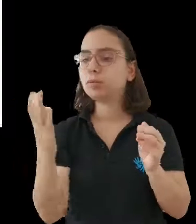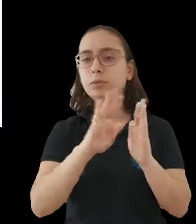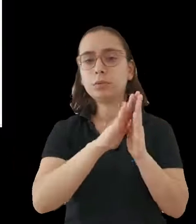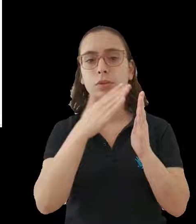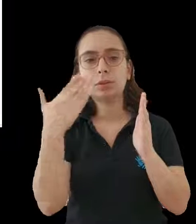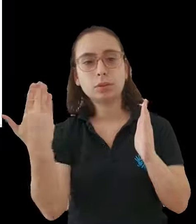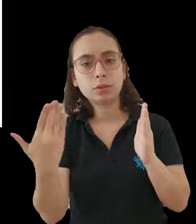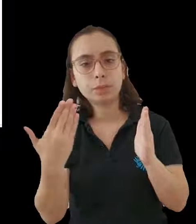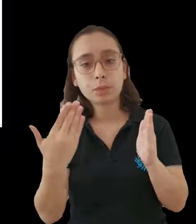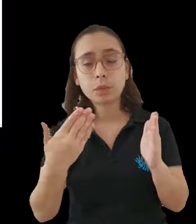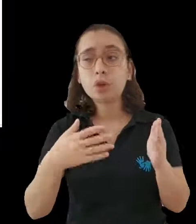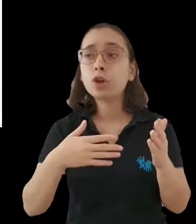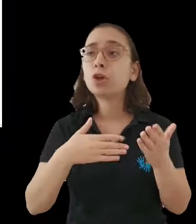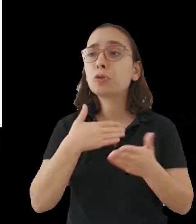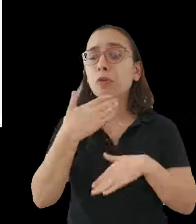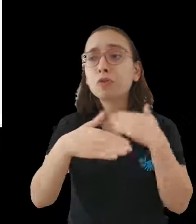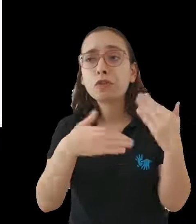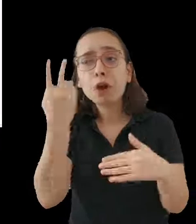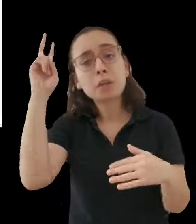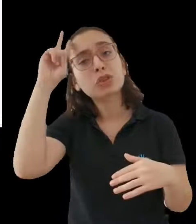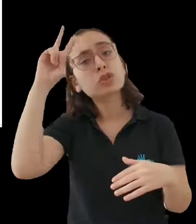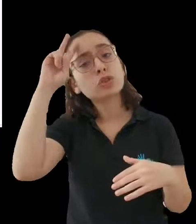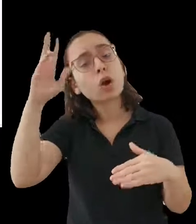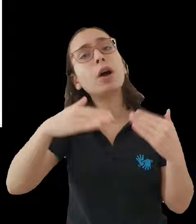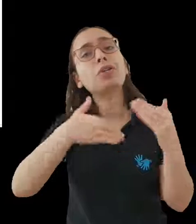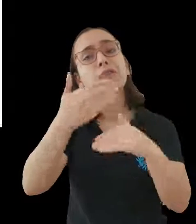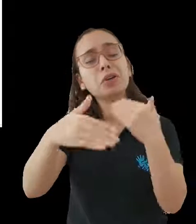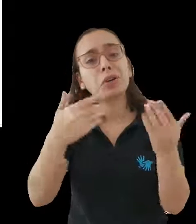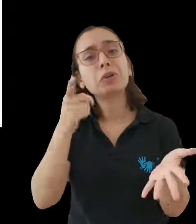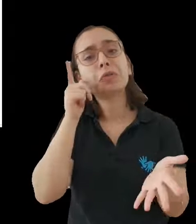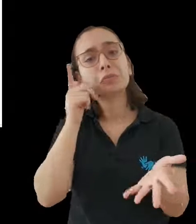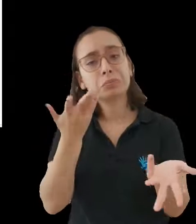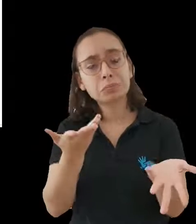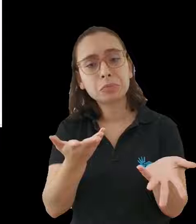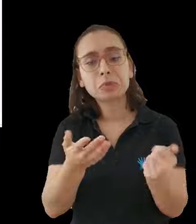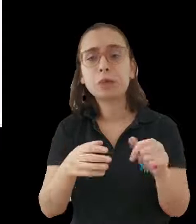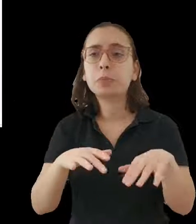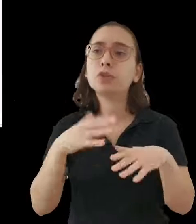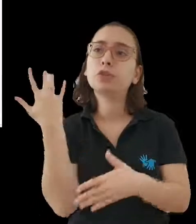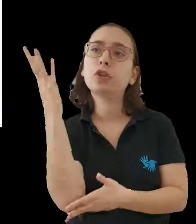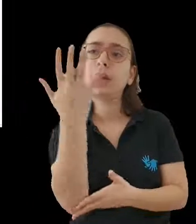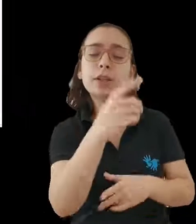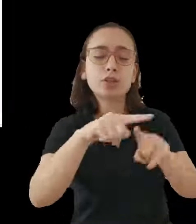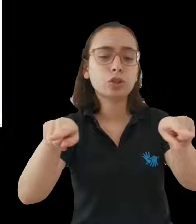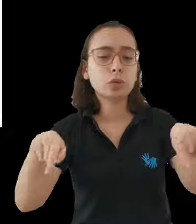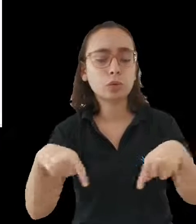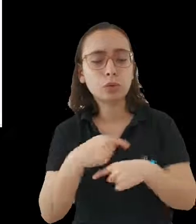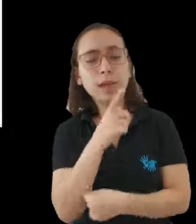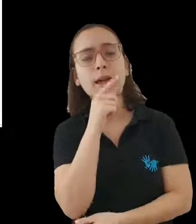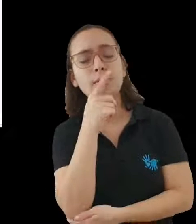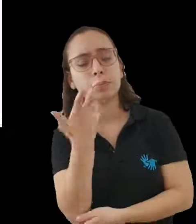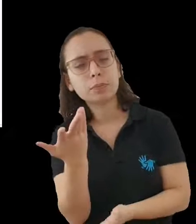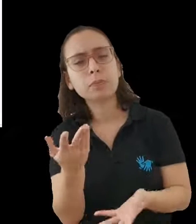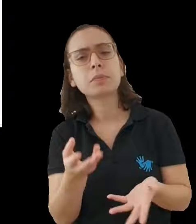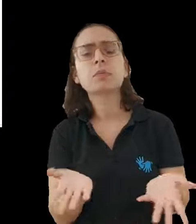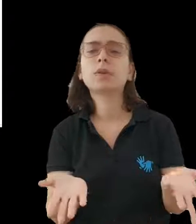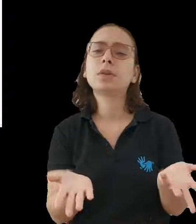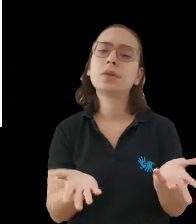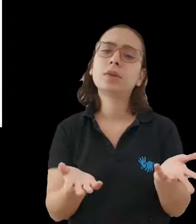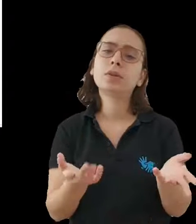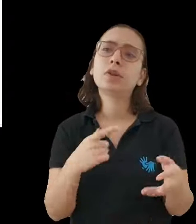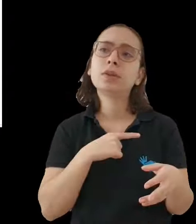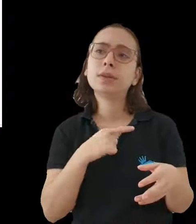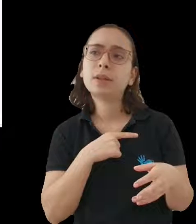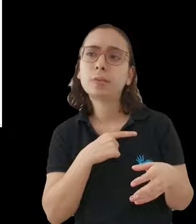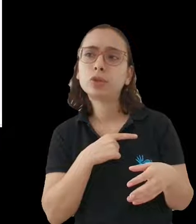telas, né? Conforme a narrativa vai acontecendo. Então eu tenho uma floresta com um lago, eu tenho esse lago de